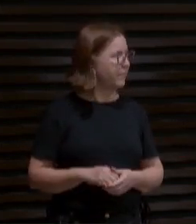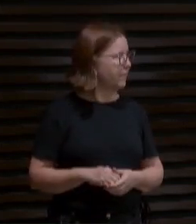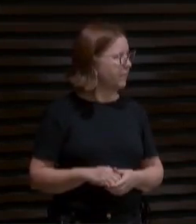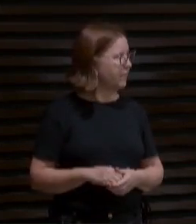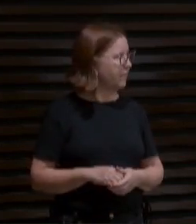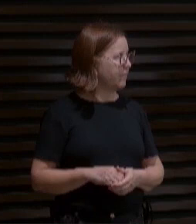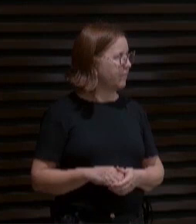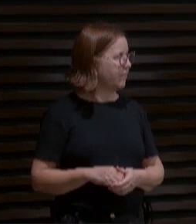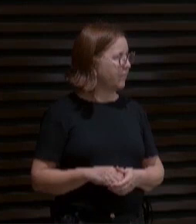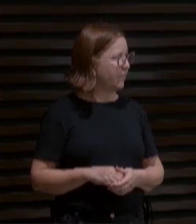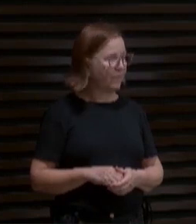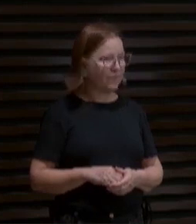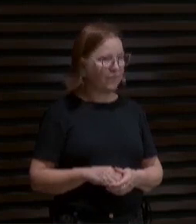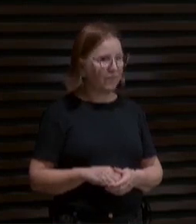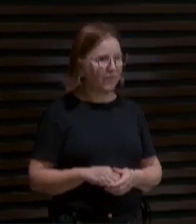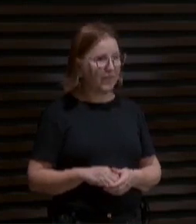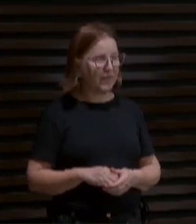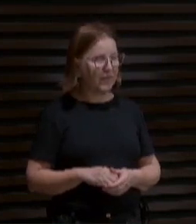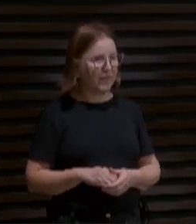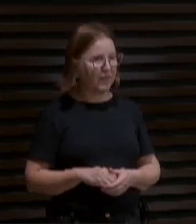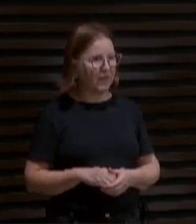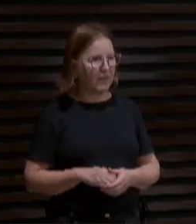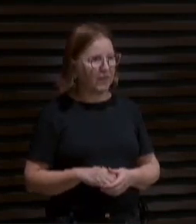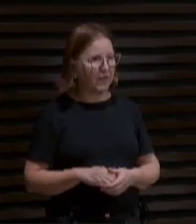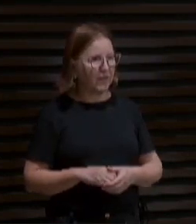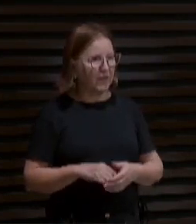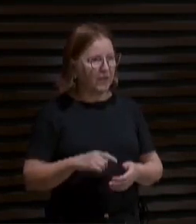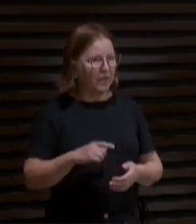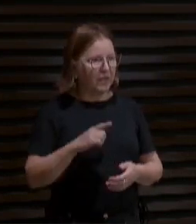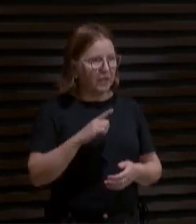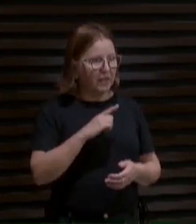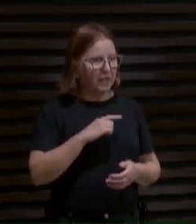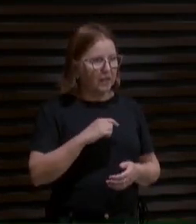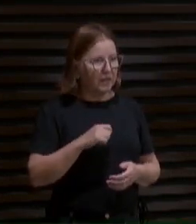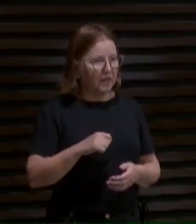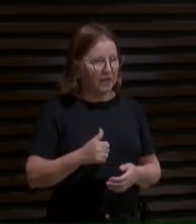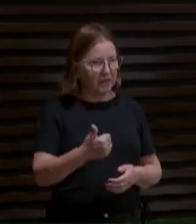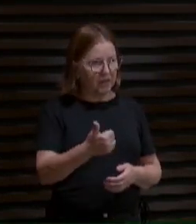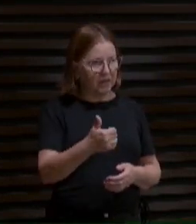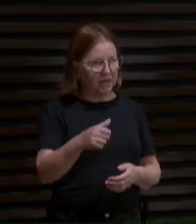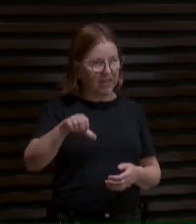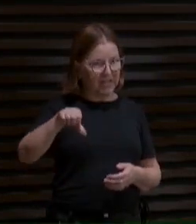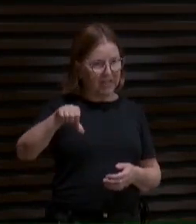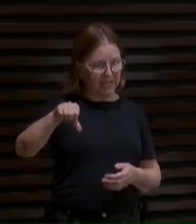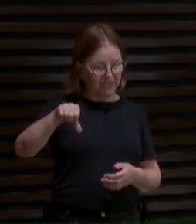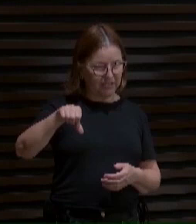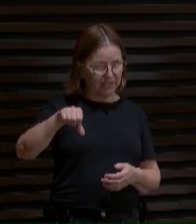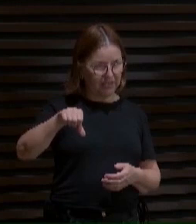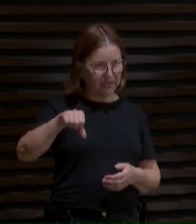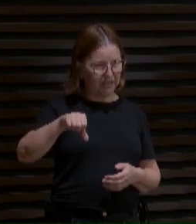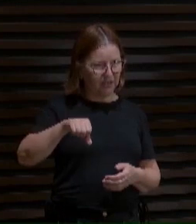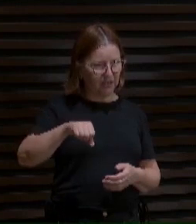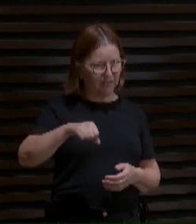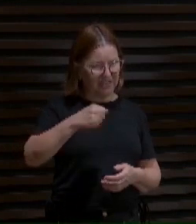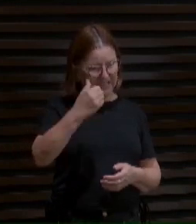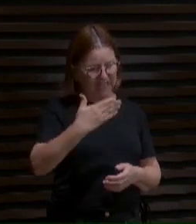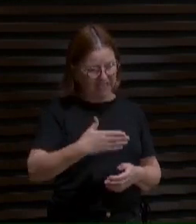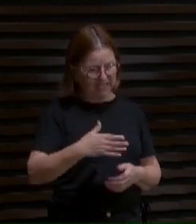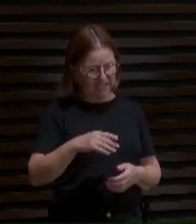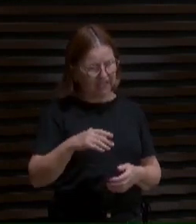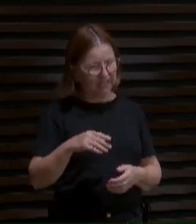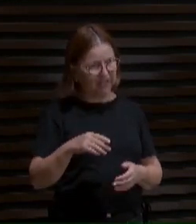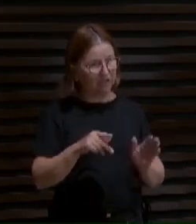as 19 características, não do mundo em geral, mas da própria igreja.